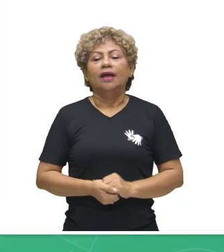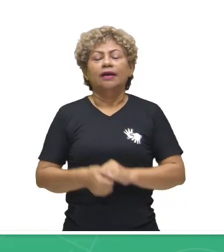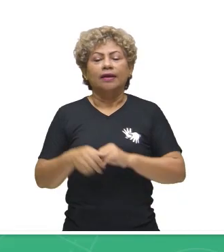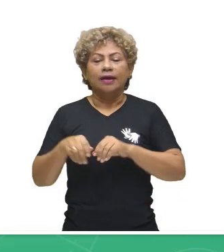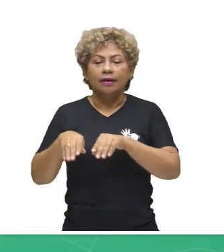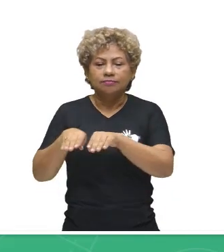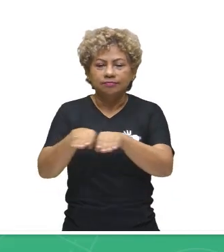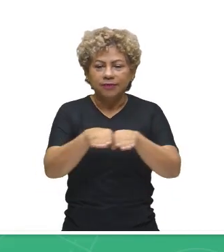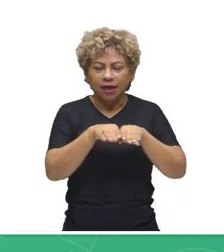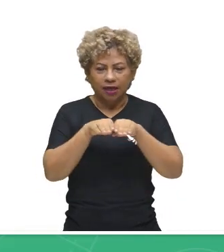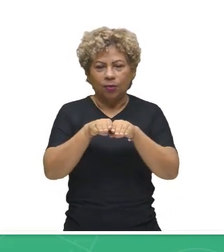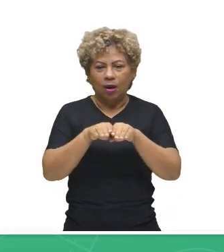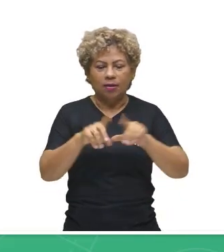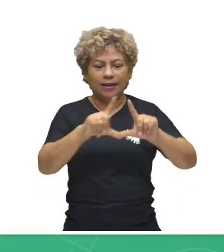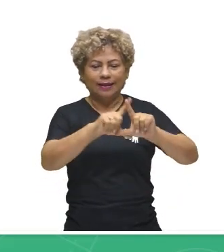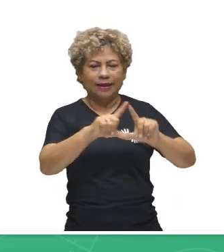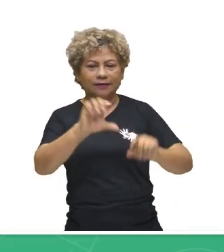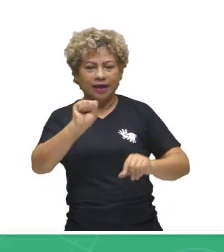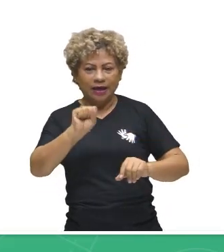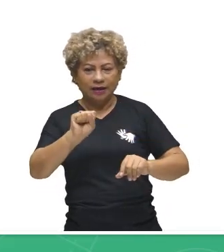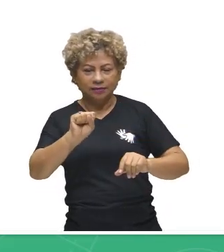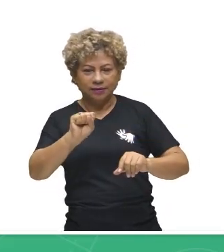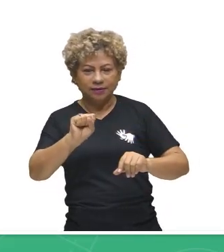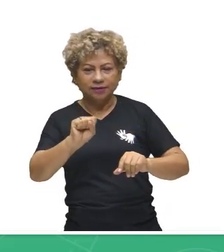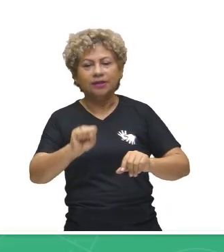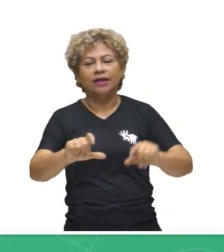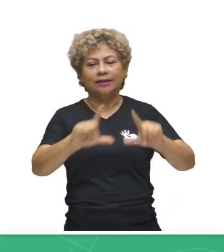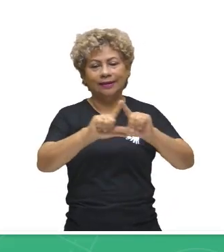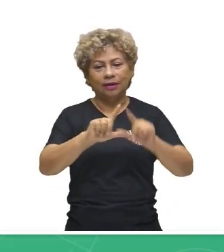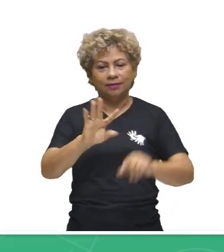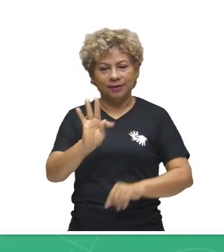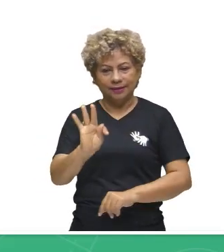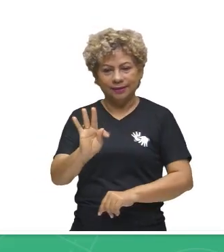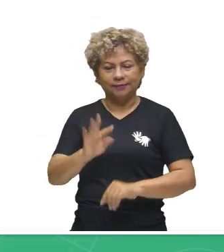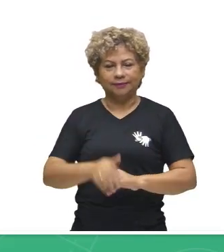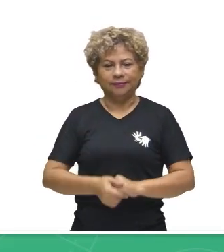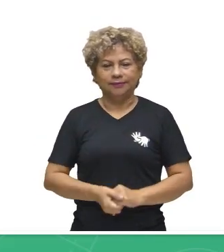a ΔS sobre ΔT.